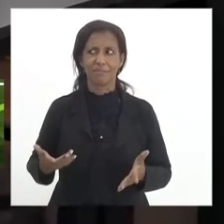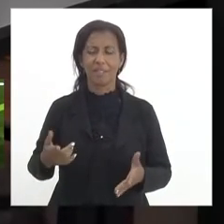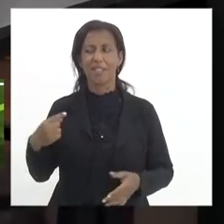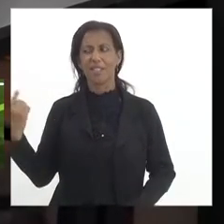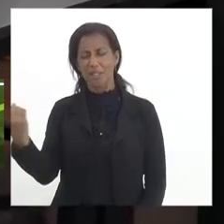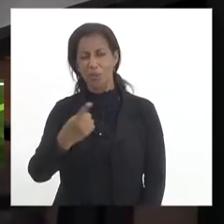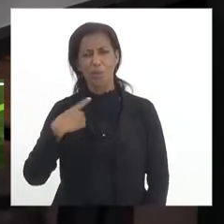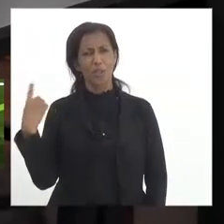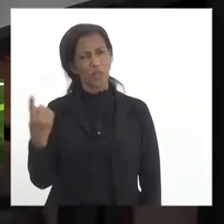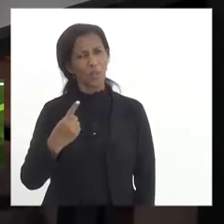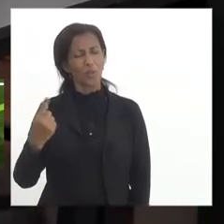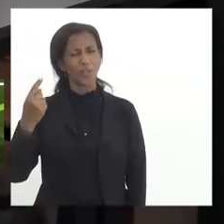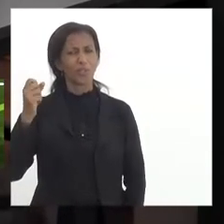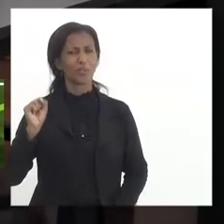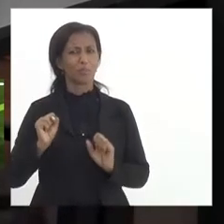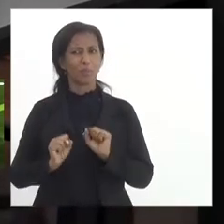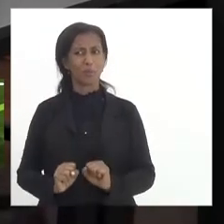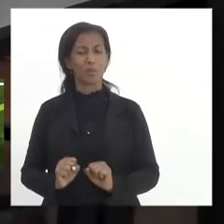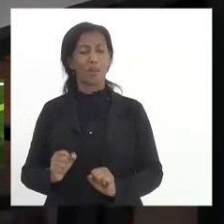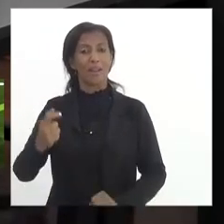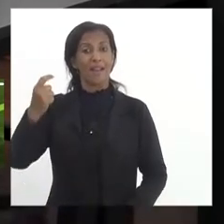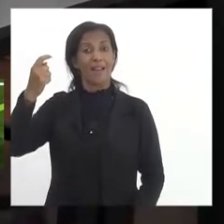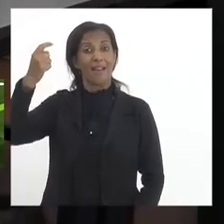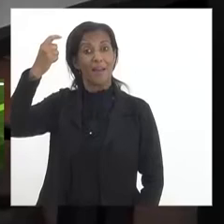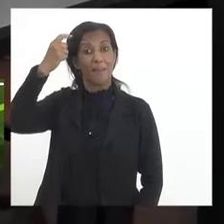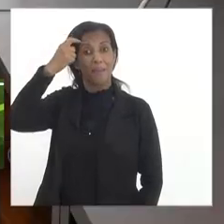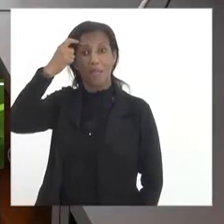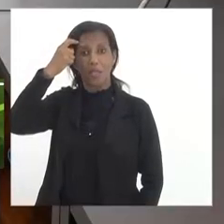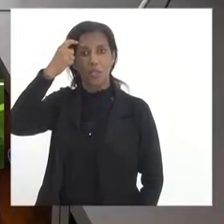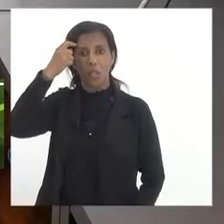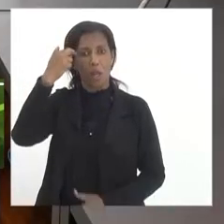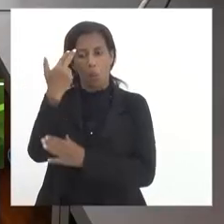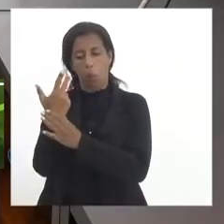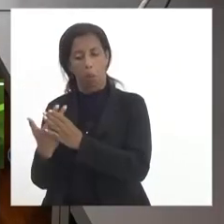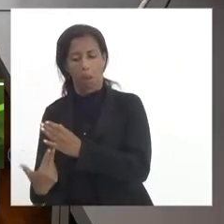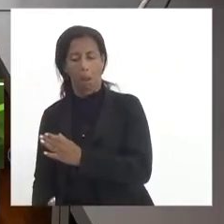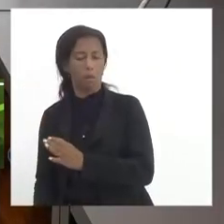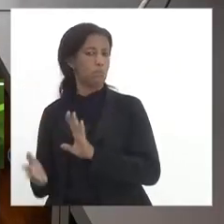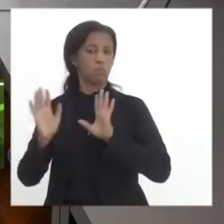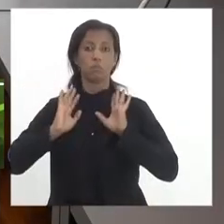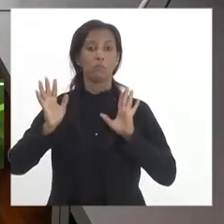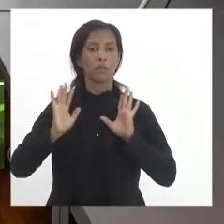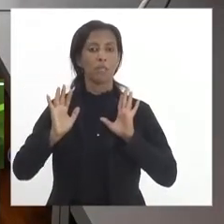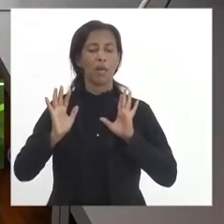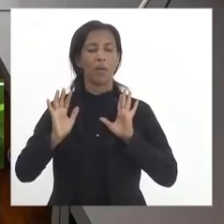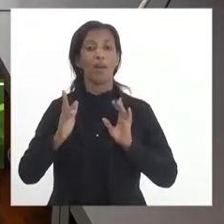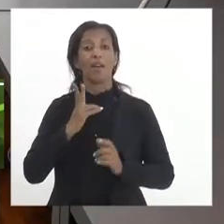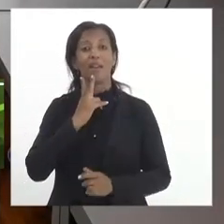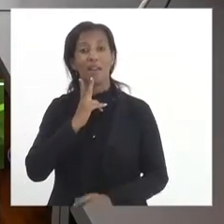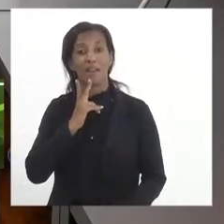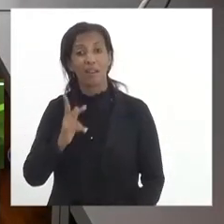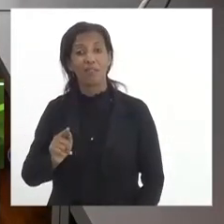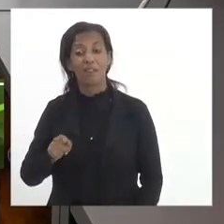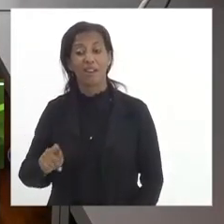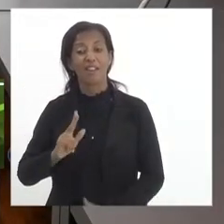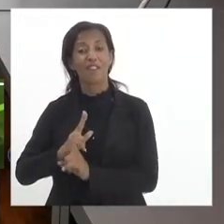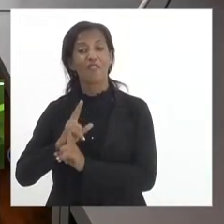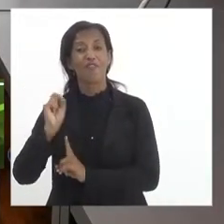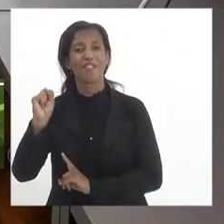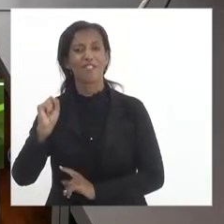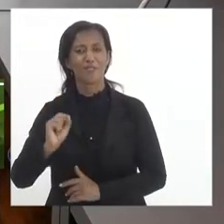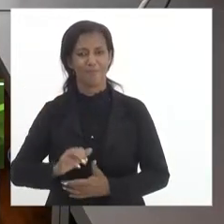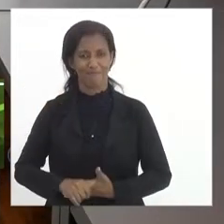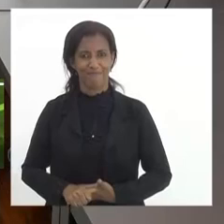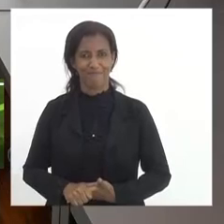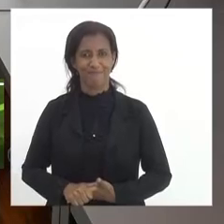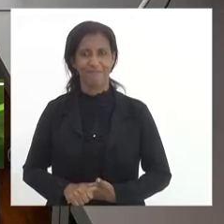assim. Ela fez, ela não, a intenção dela não era afogá-lo, era dizer que ele era um super-herói.